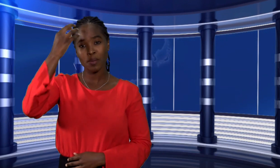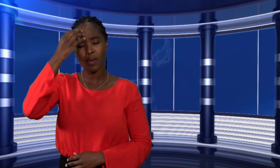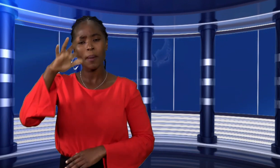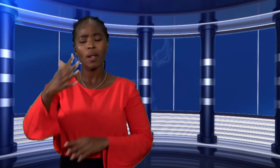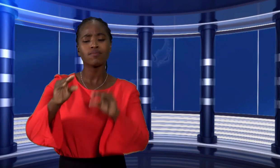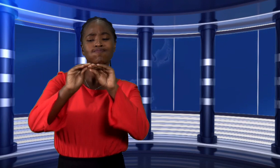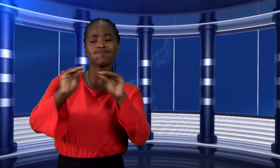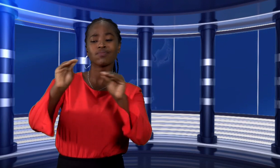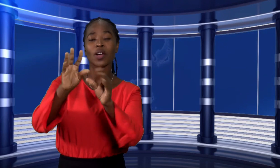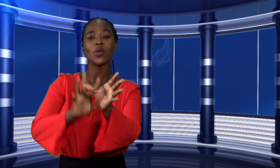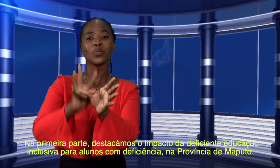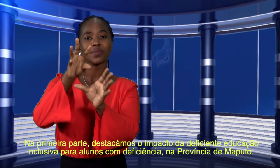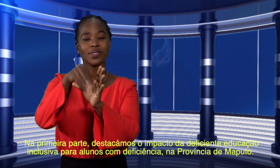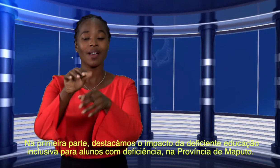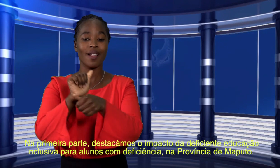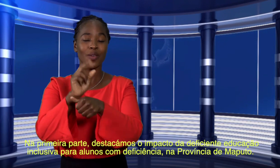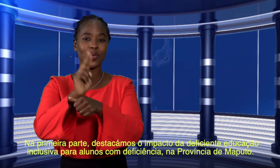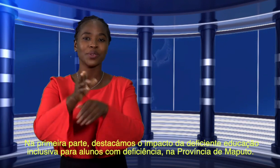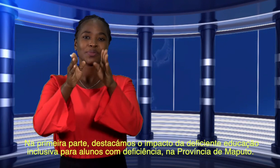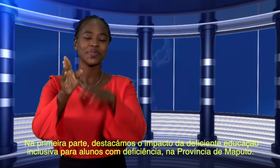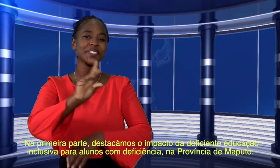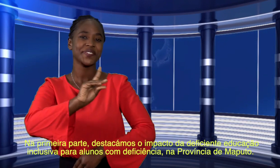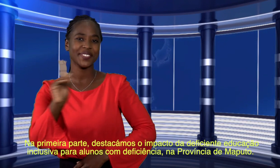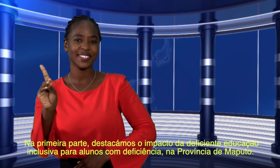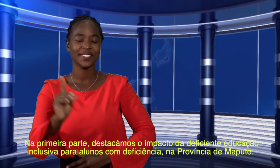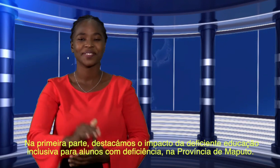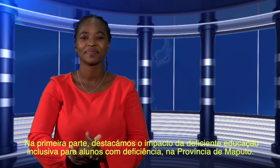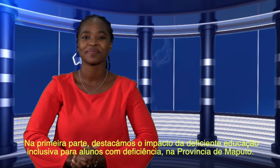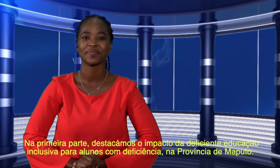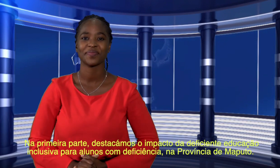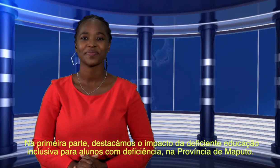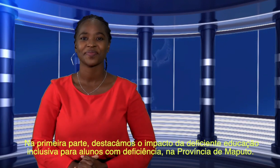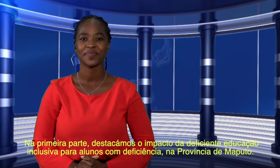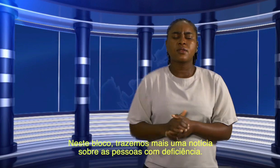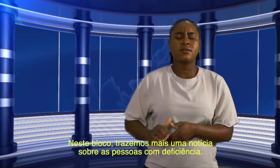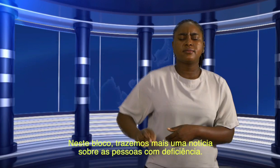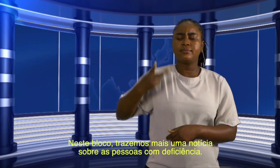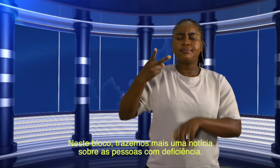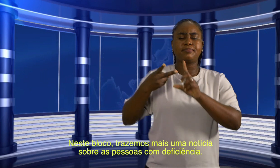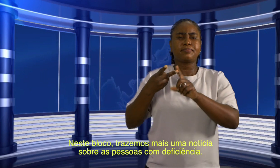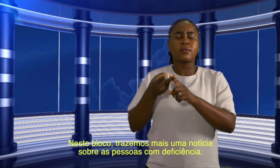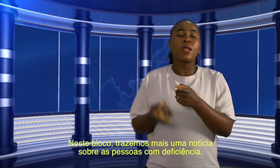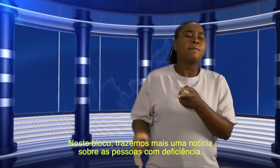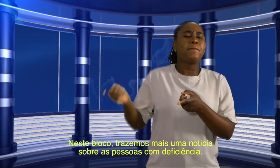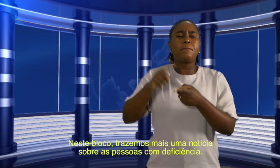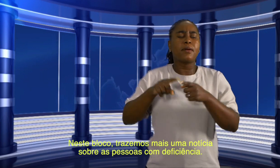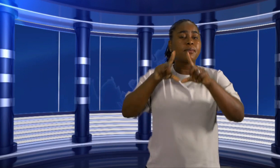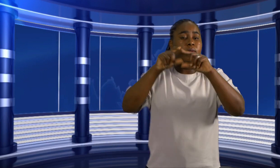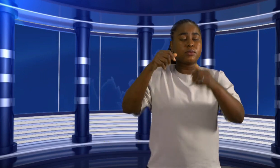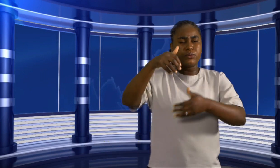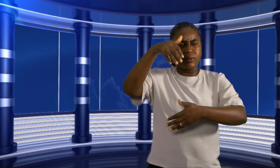da deficiente educação inclusiva para alunos com deficiência na província de Maputo. Neste